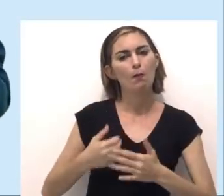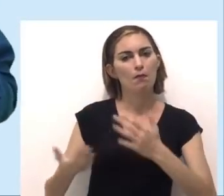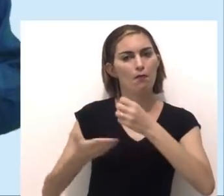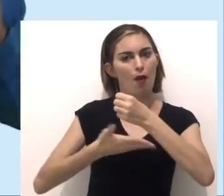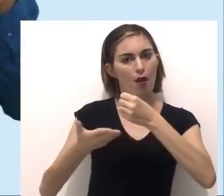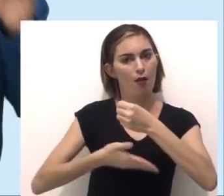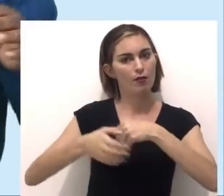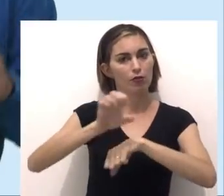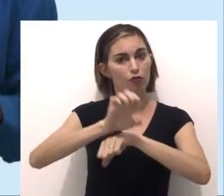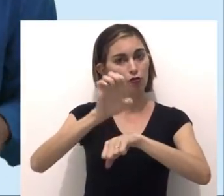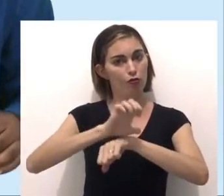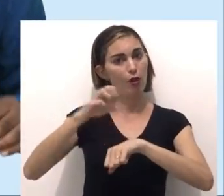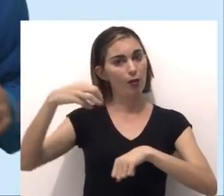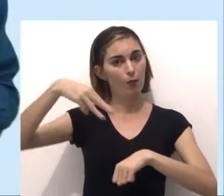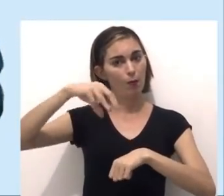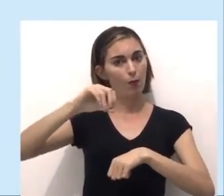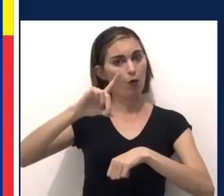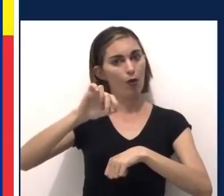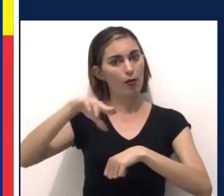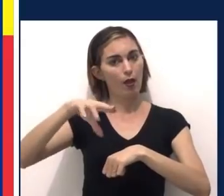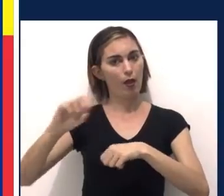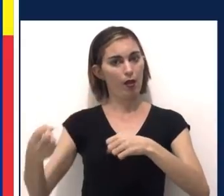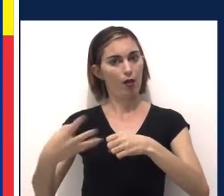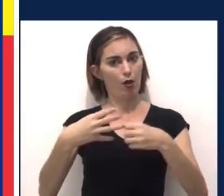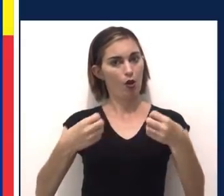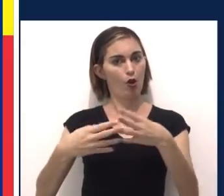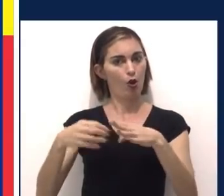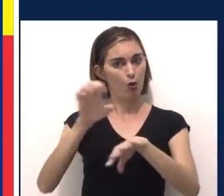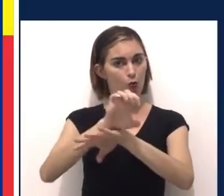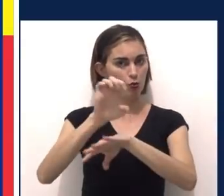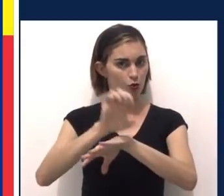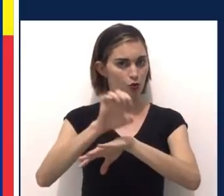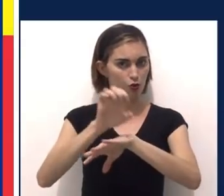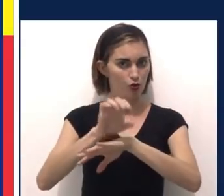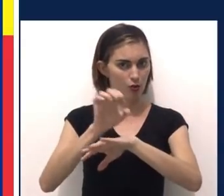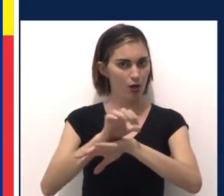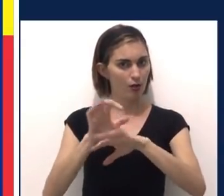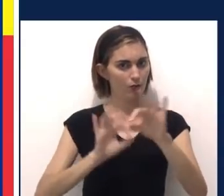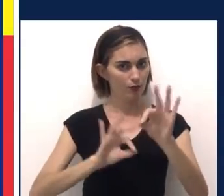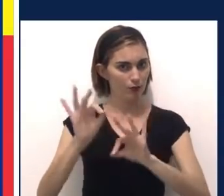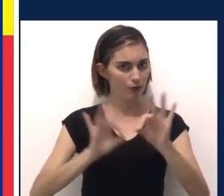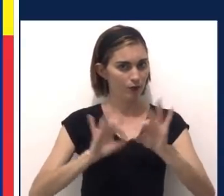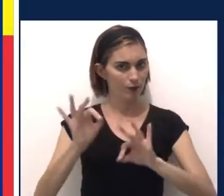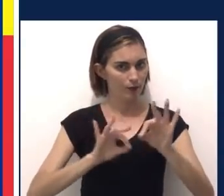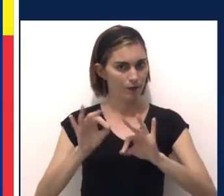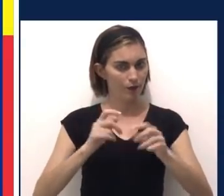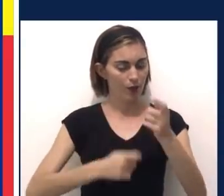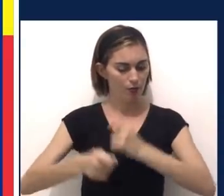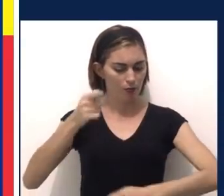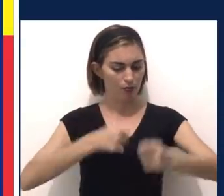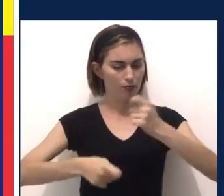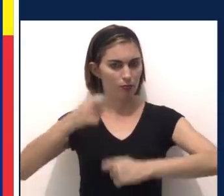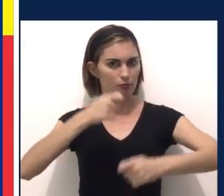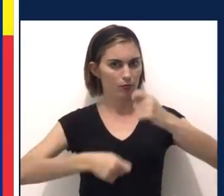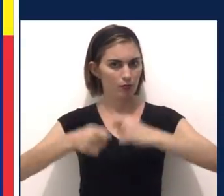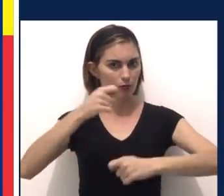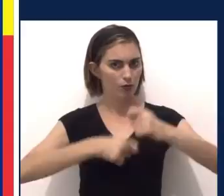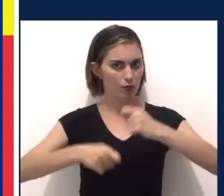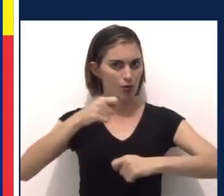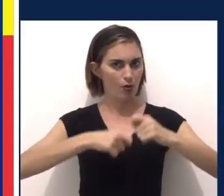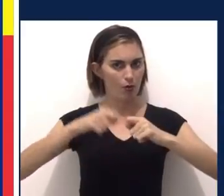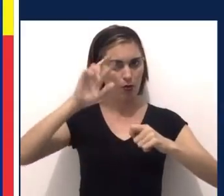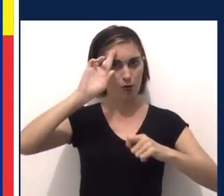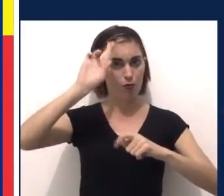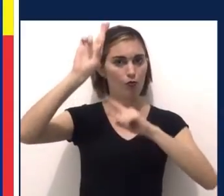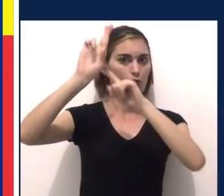a base do Estado moderno. Estado, organismo político, administrativo,